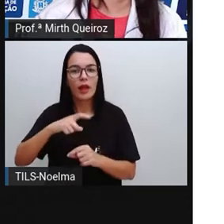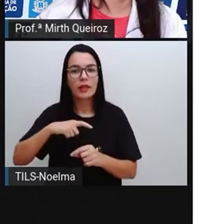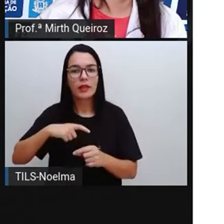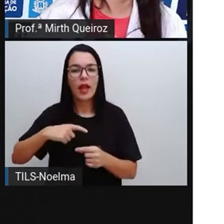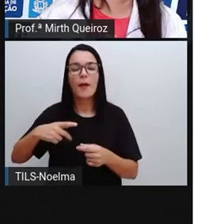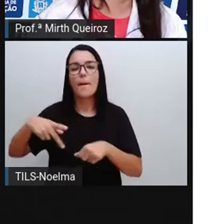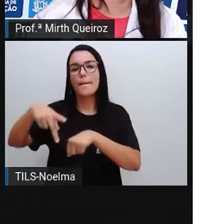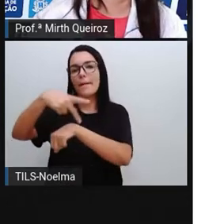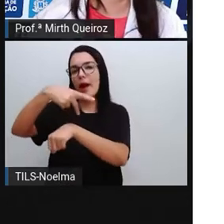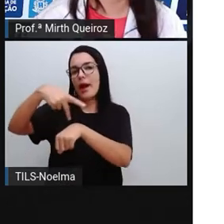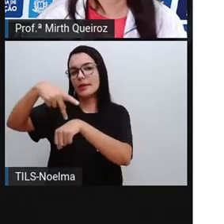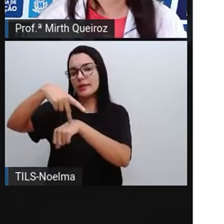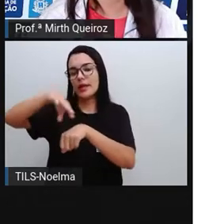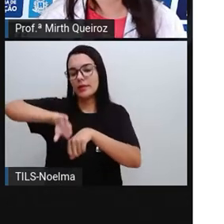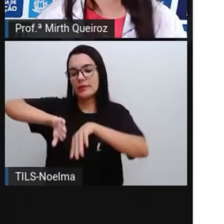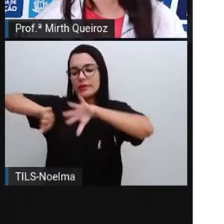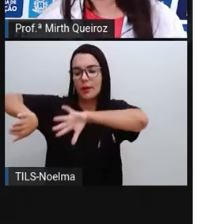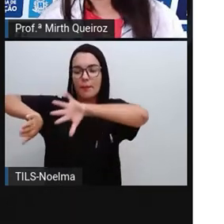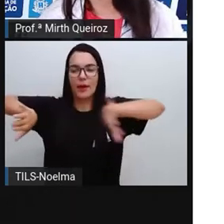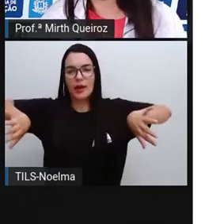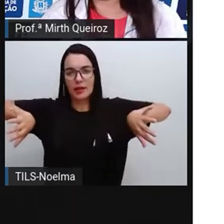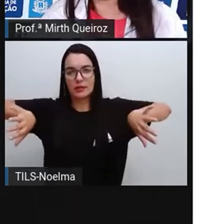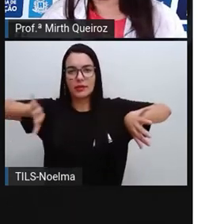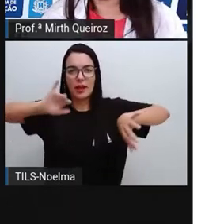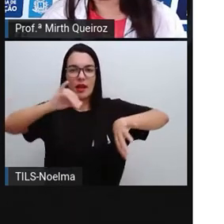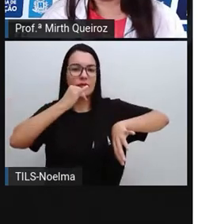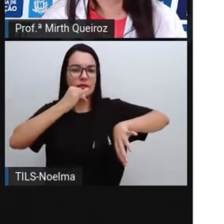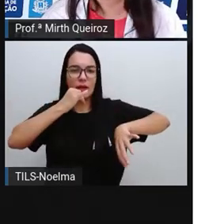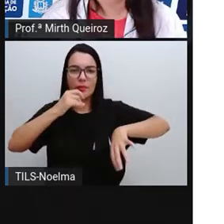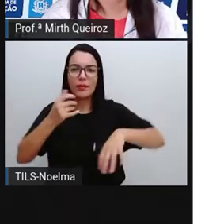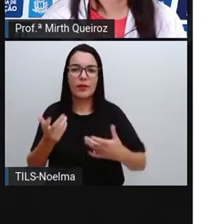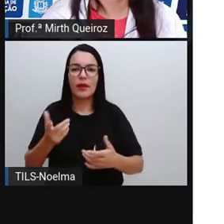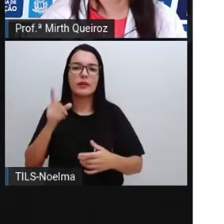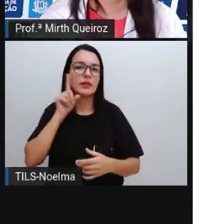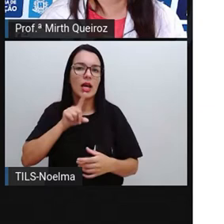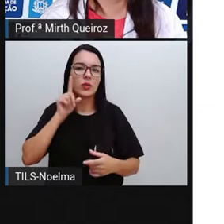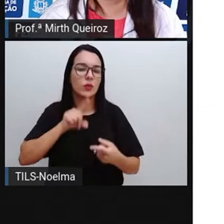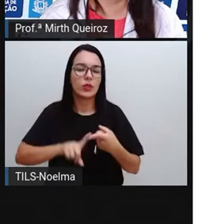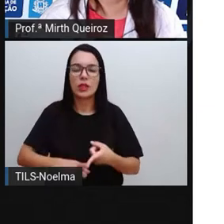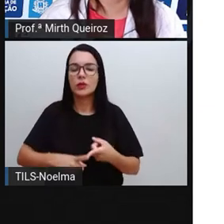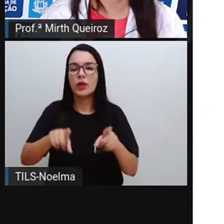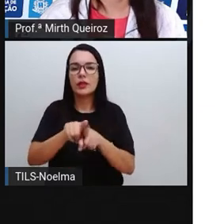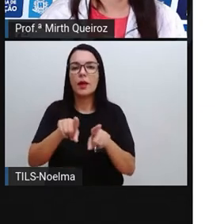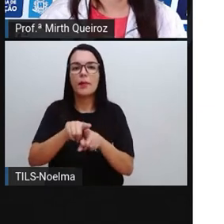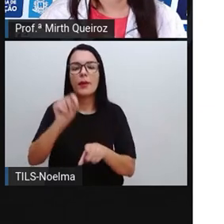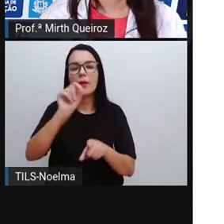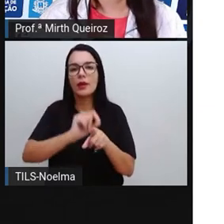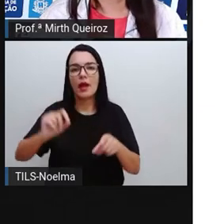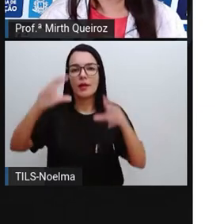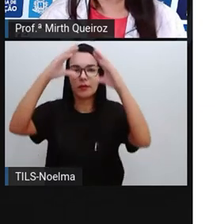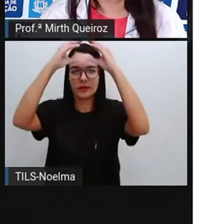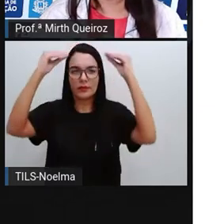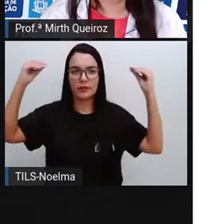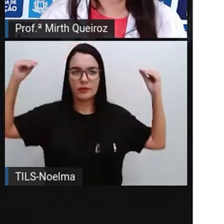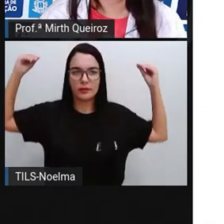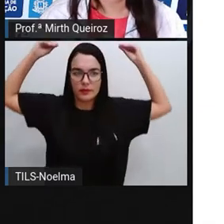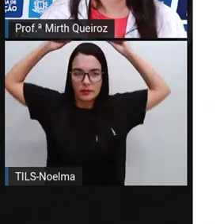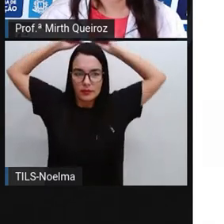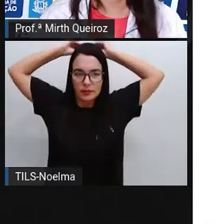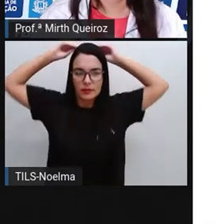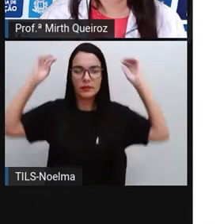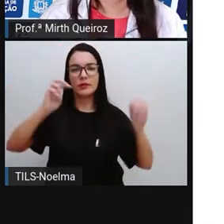fronteira dos Estados Unidos com o México, certo? Então, fronteira separa